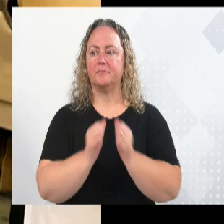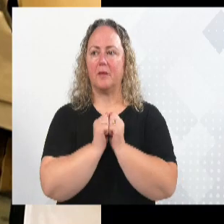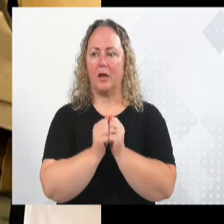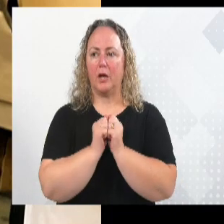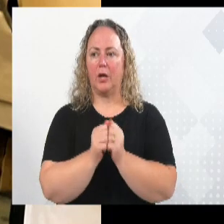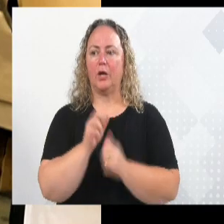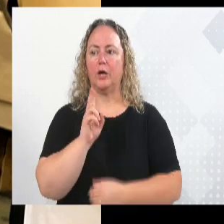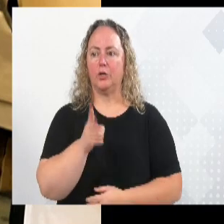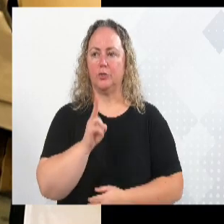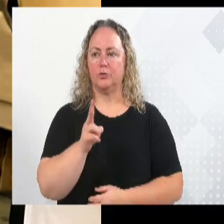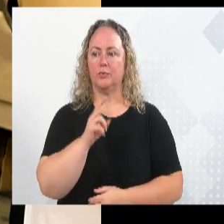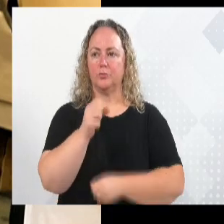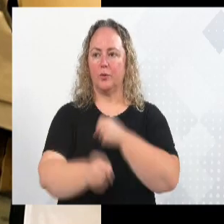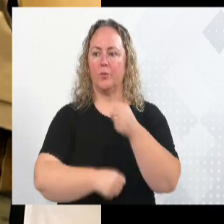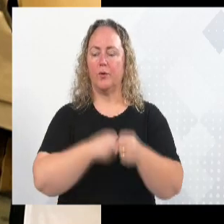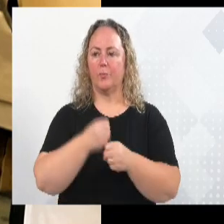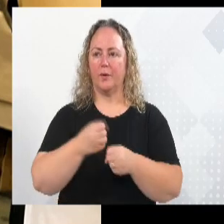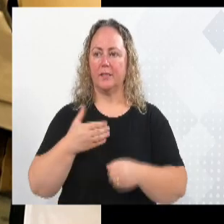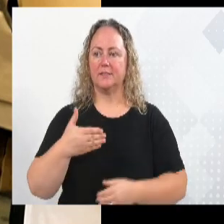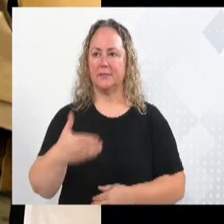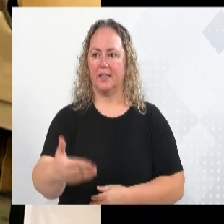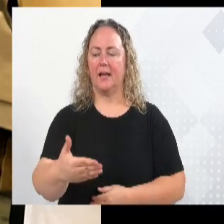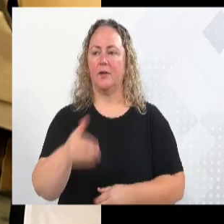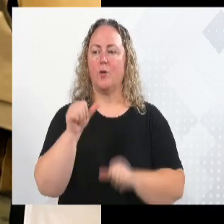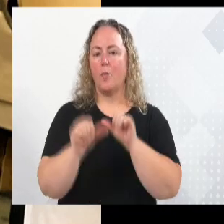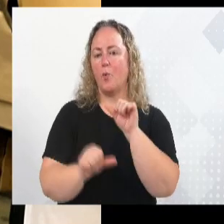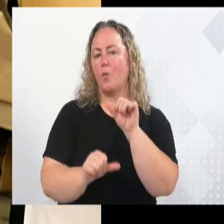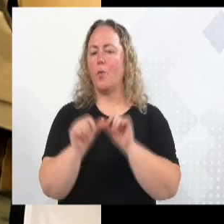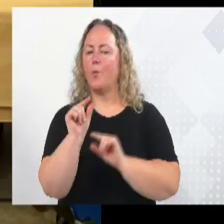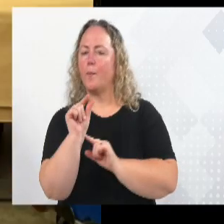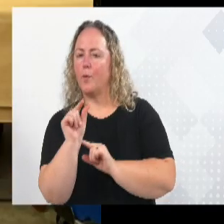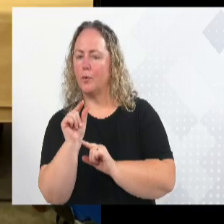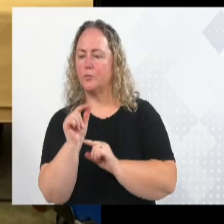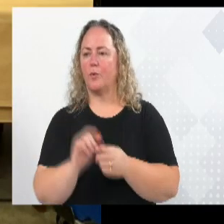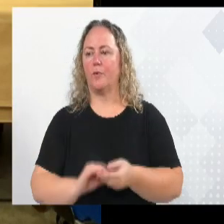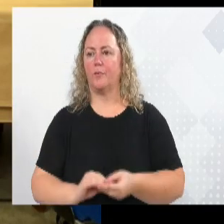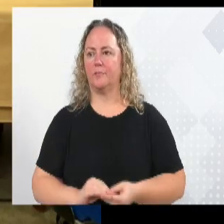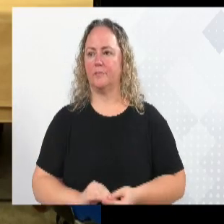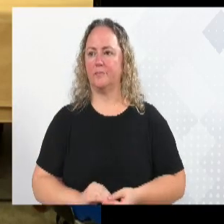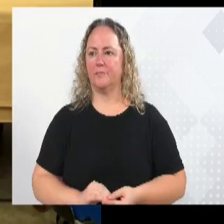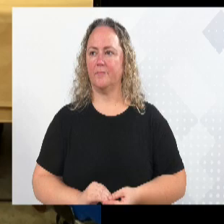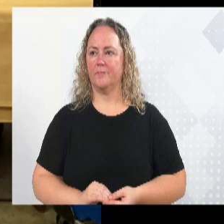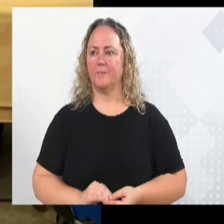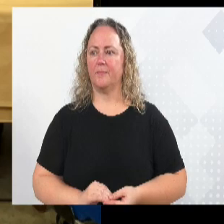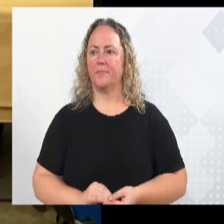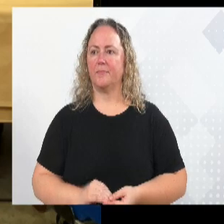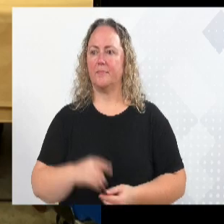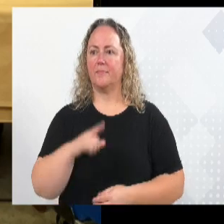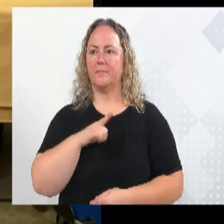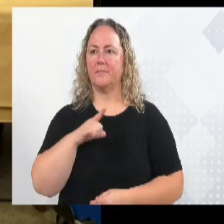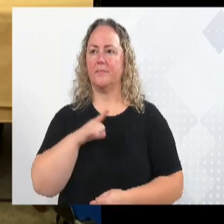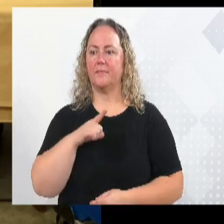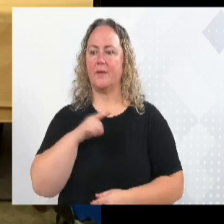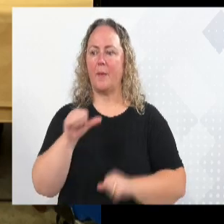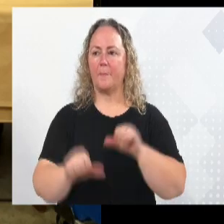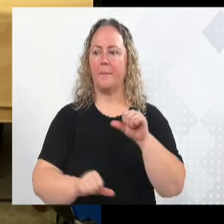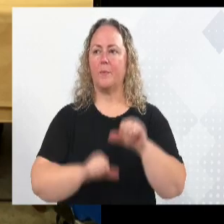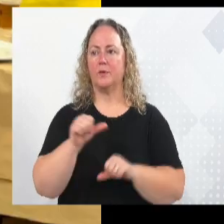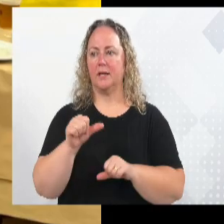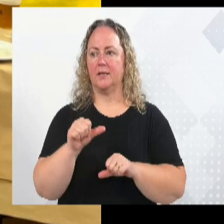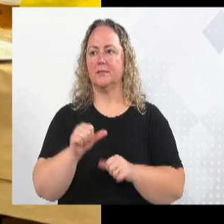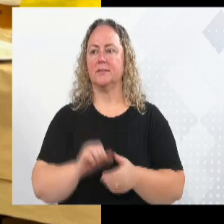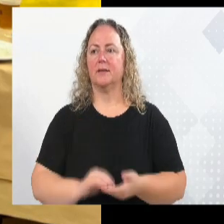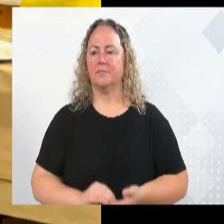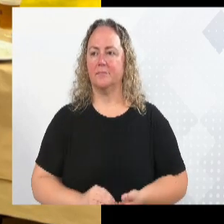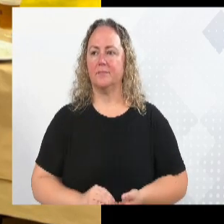e esse ano nós Mudamos o cardápio nós viemos sempre fazendo com cardápio único esse ano resolvemos mudar o cardápio e não vai